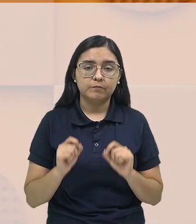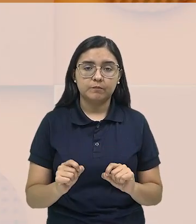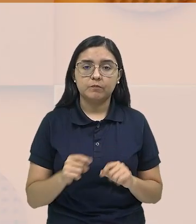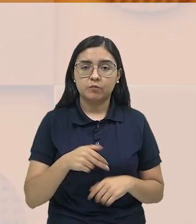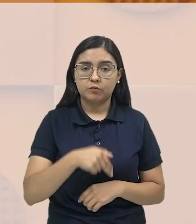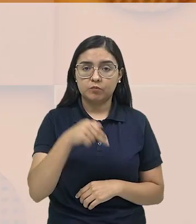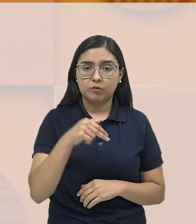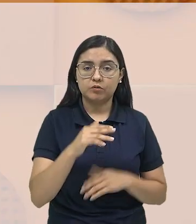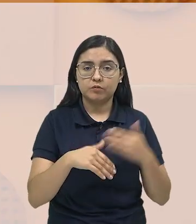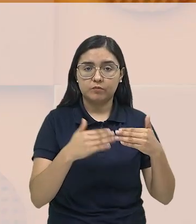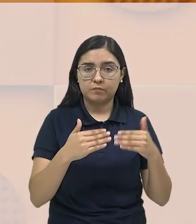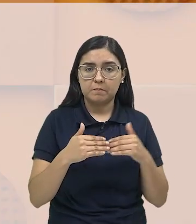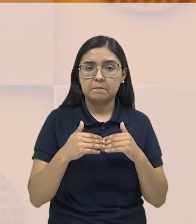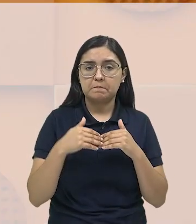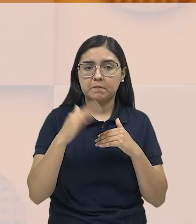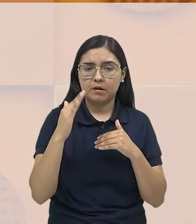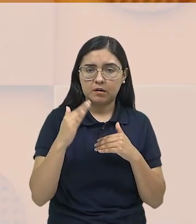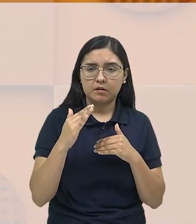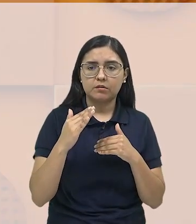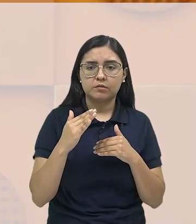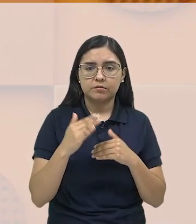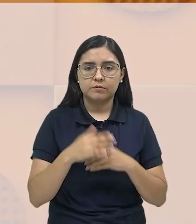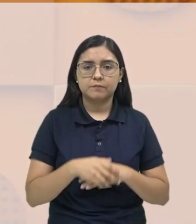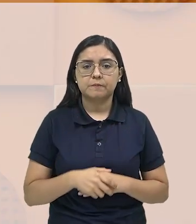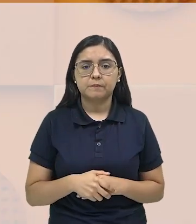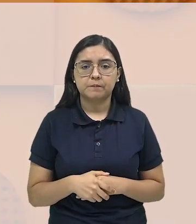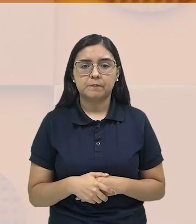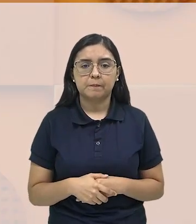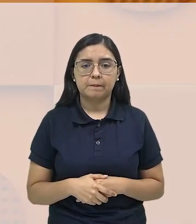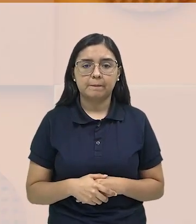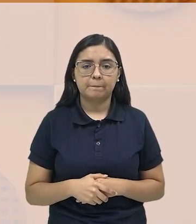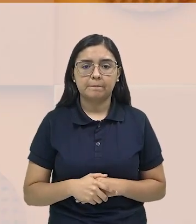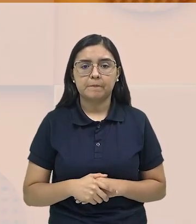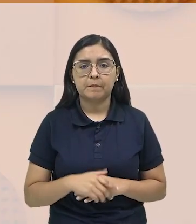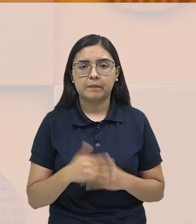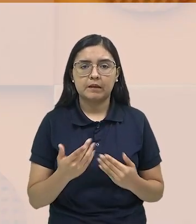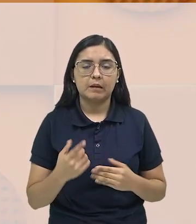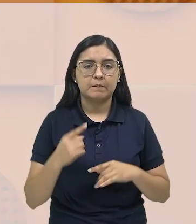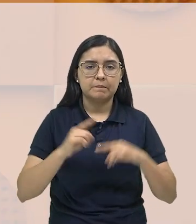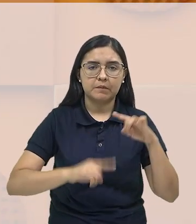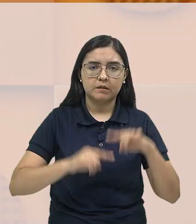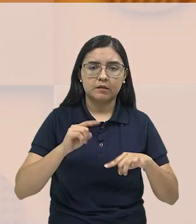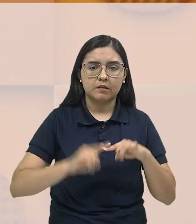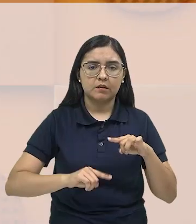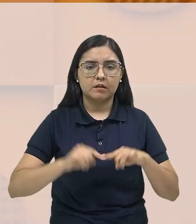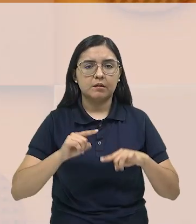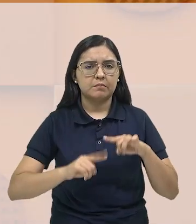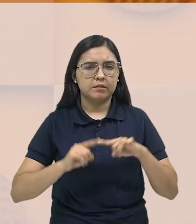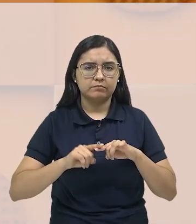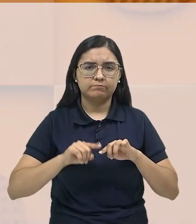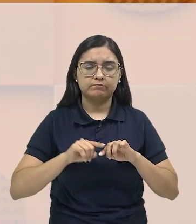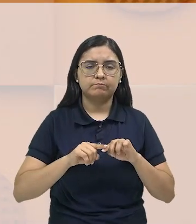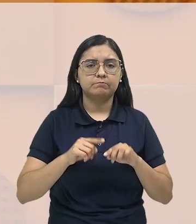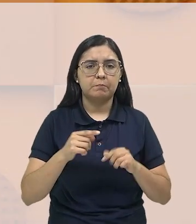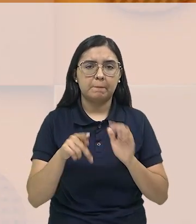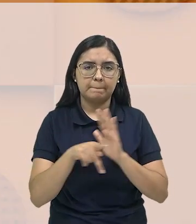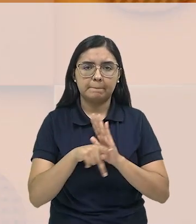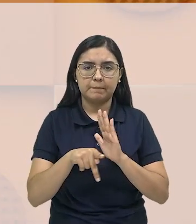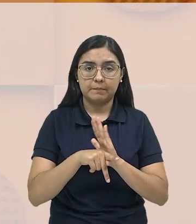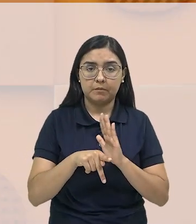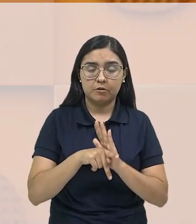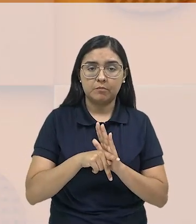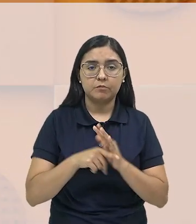desenvolvimento maior, né, mais evolutivo, se referindo a armamentos bélicos, ou seja, armamentos de guerra,